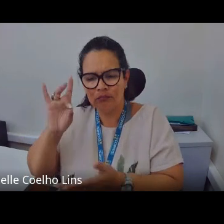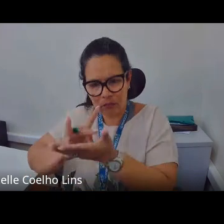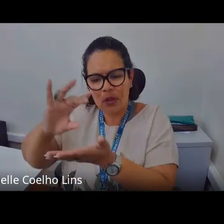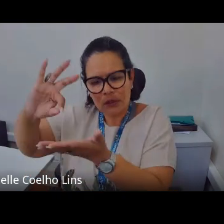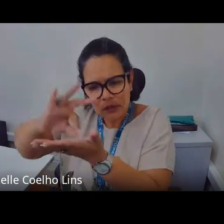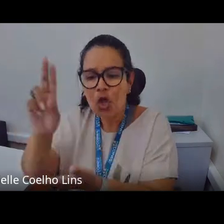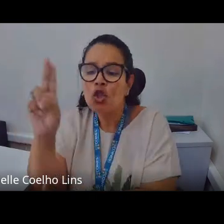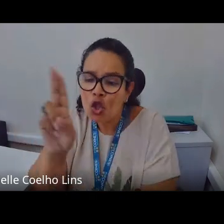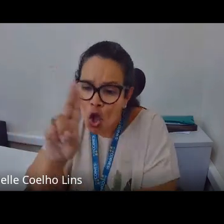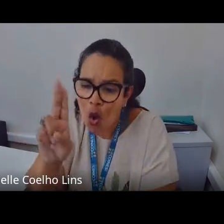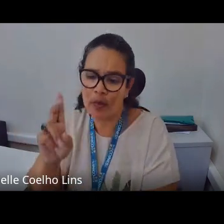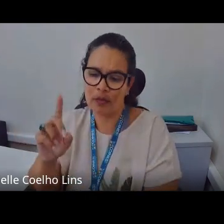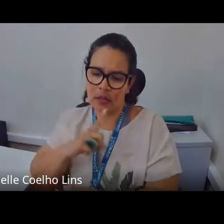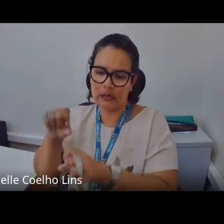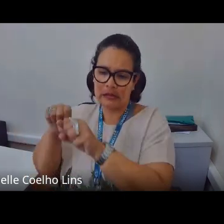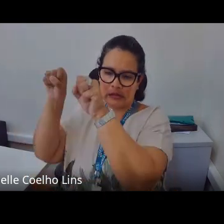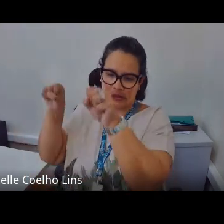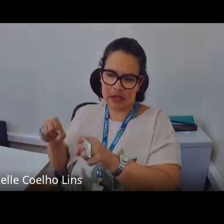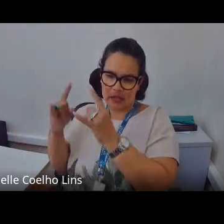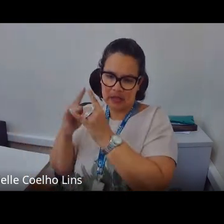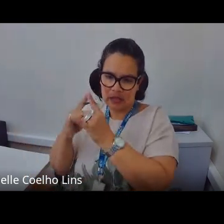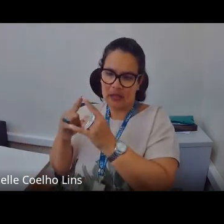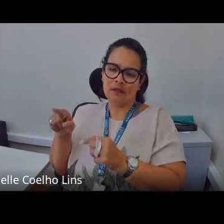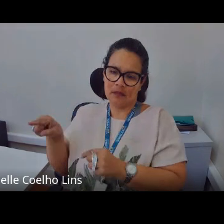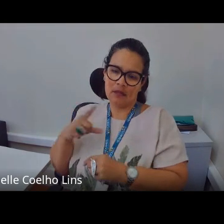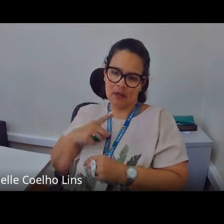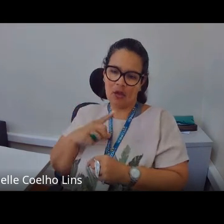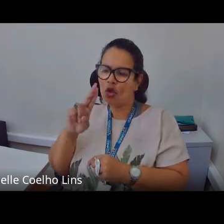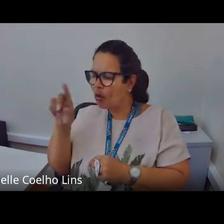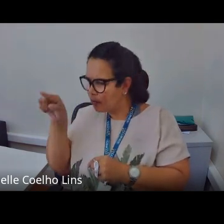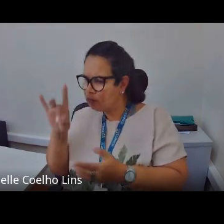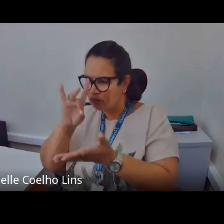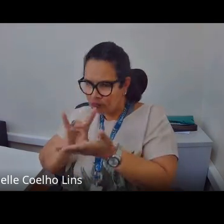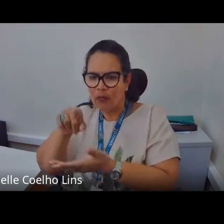vocês participarem da aula, registrarem a sua presença